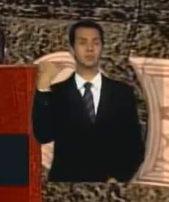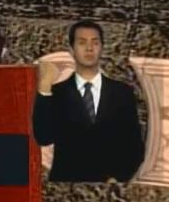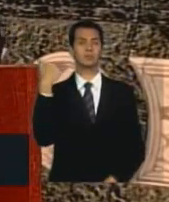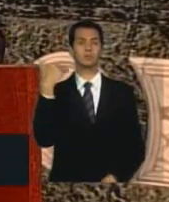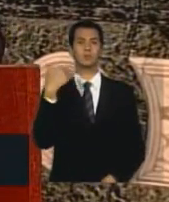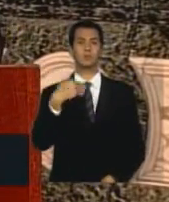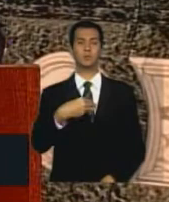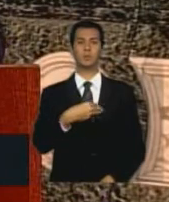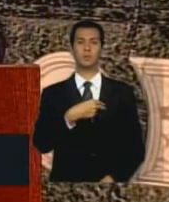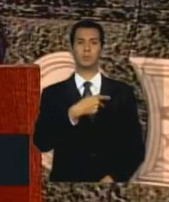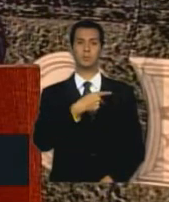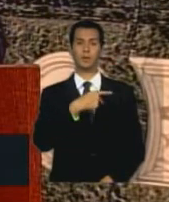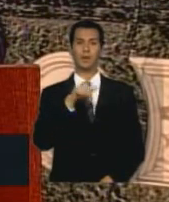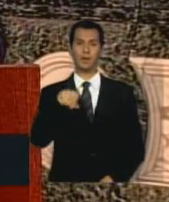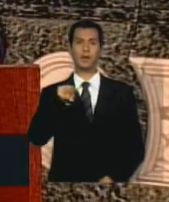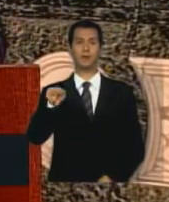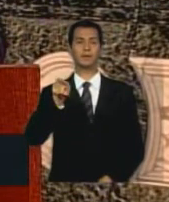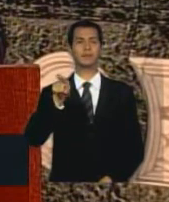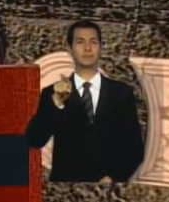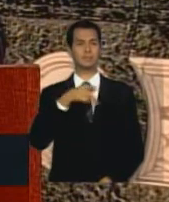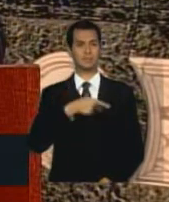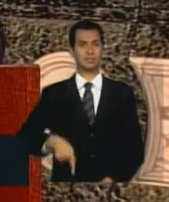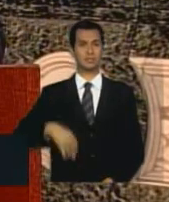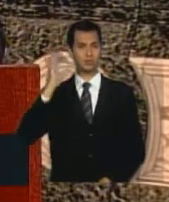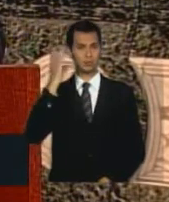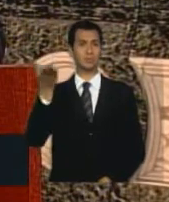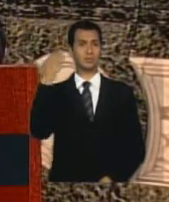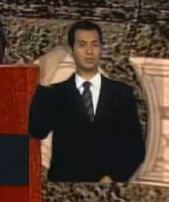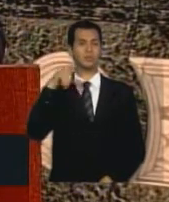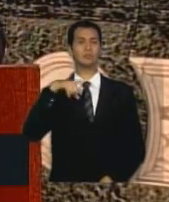na época em que era governador, o nosso governador Colares.